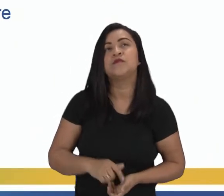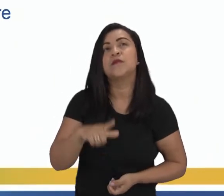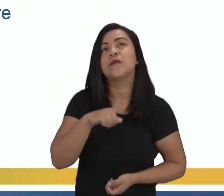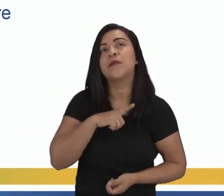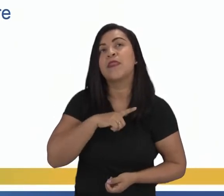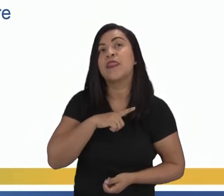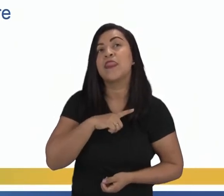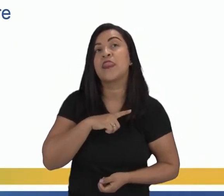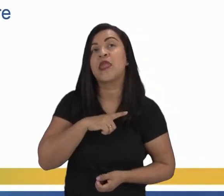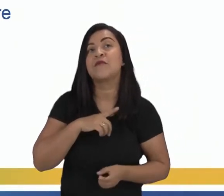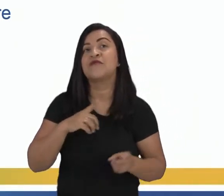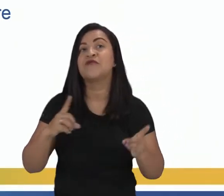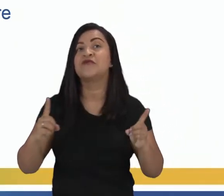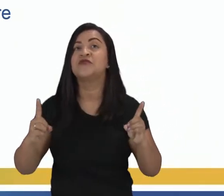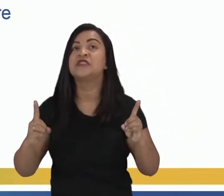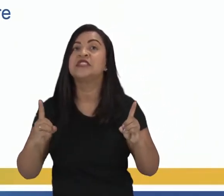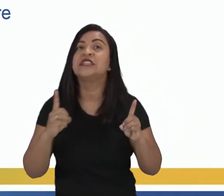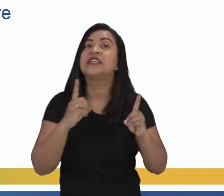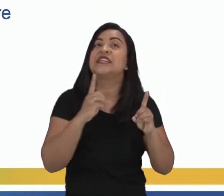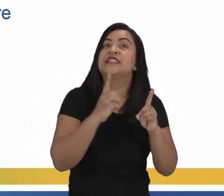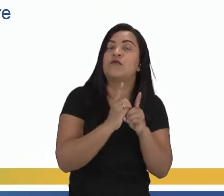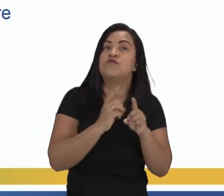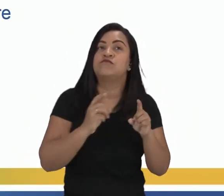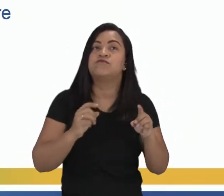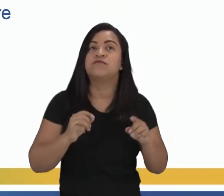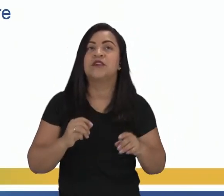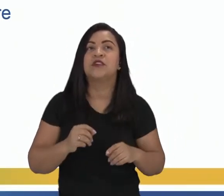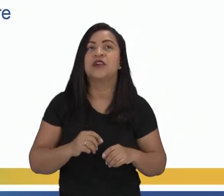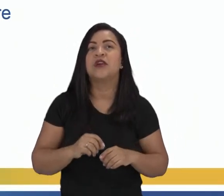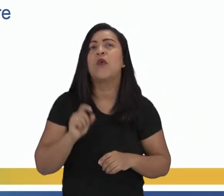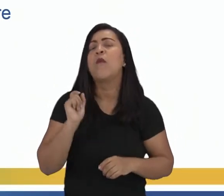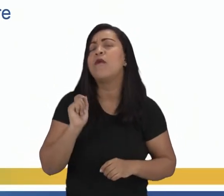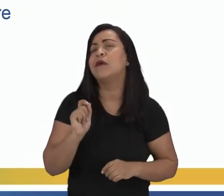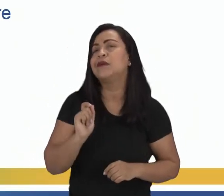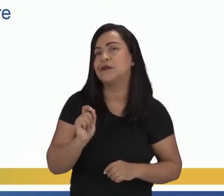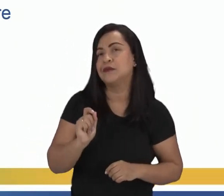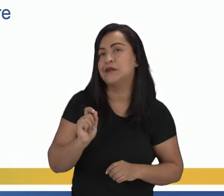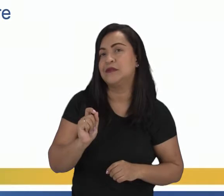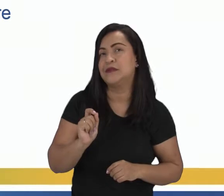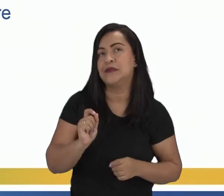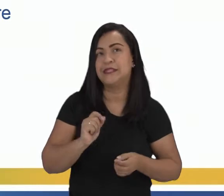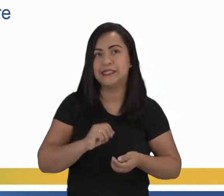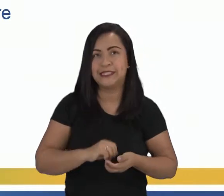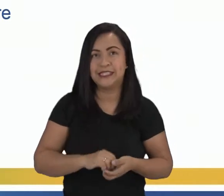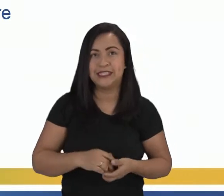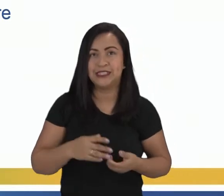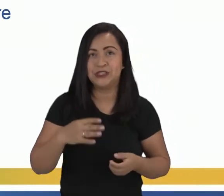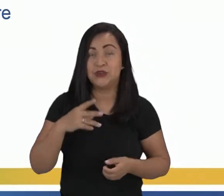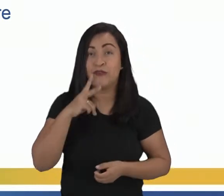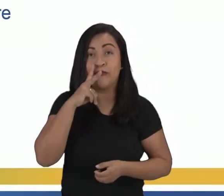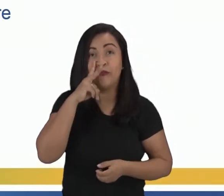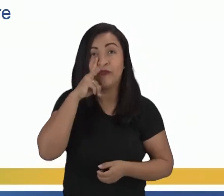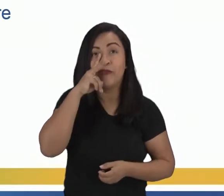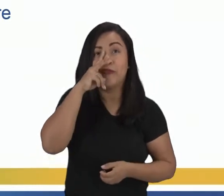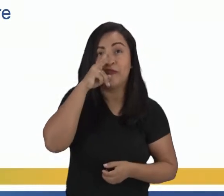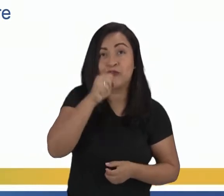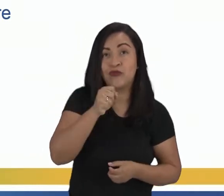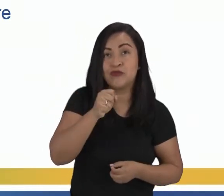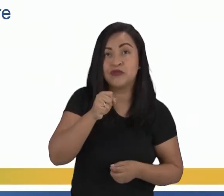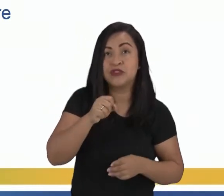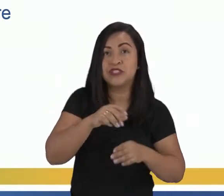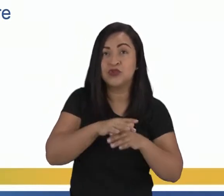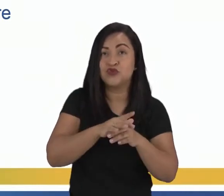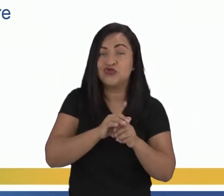Temos aí também a força de tração ou tensão. A força de tração ou tensão são forças que atuam